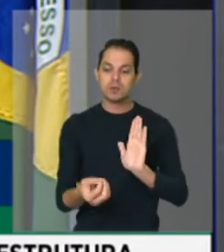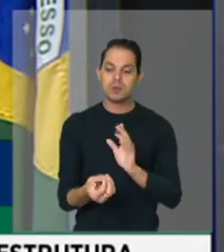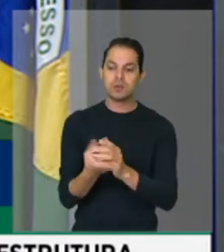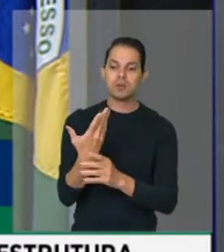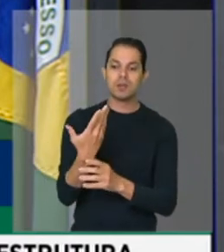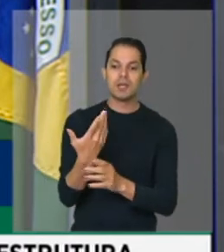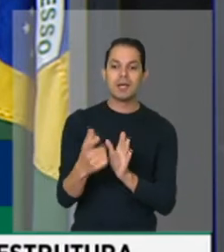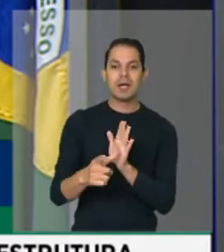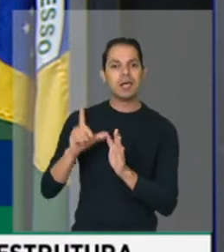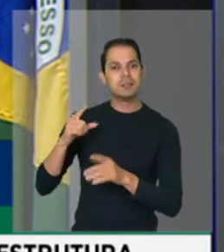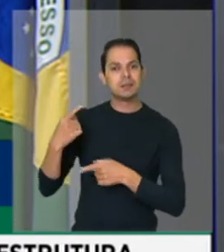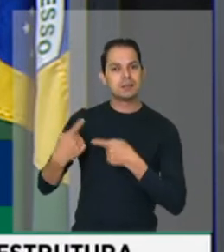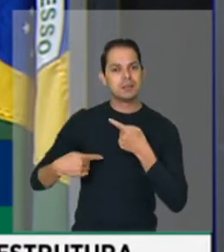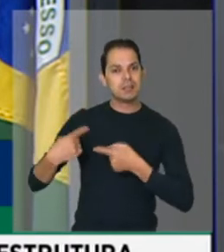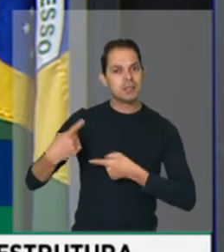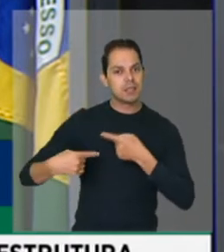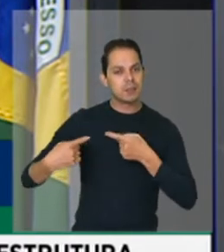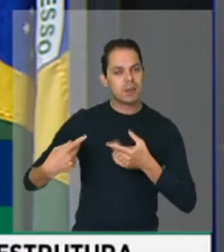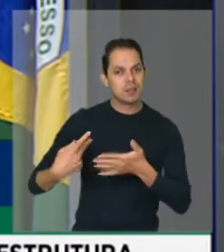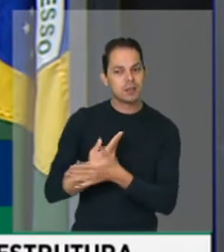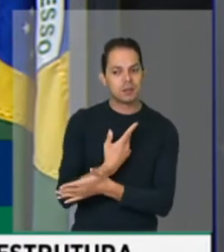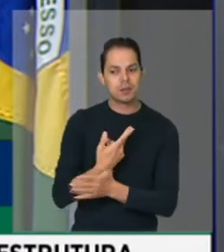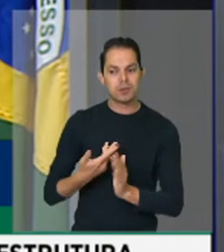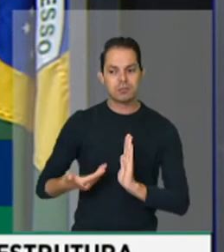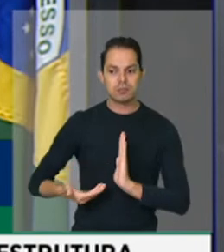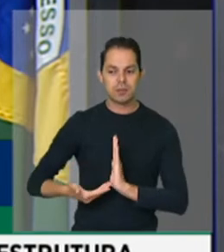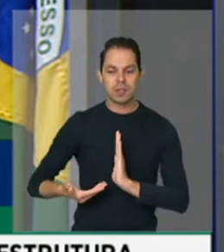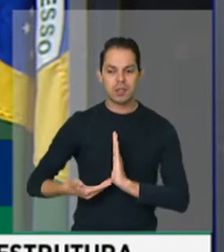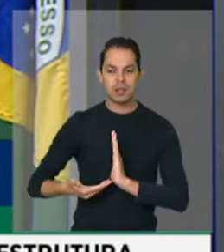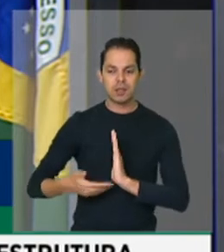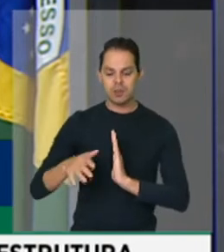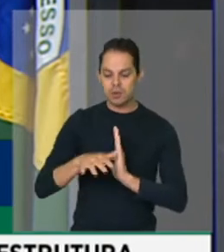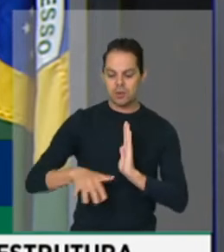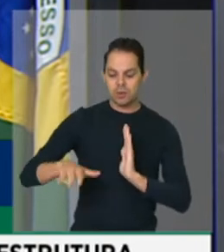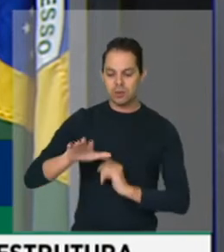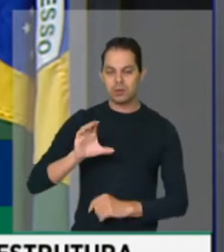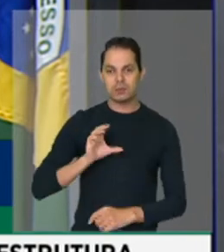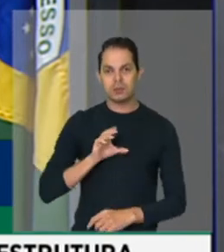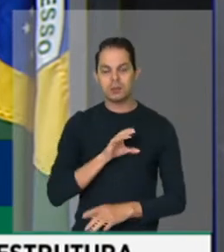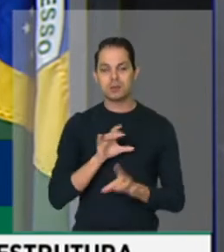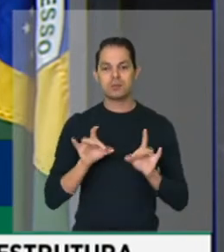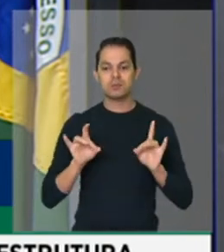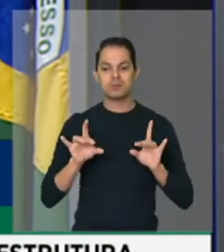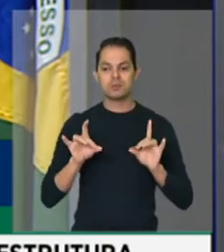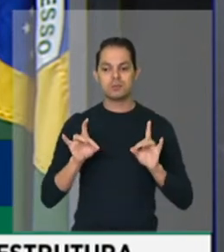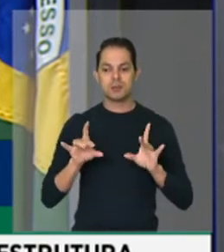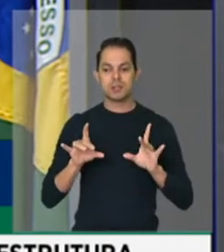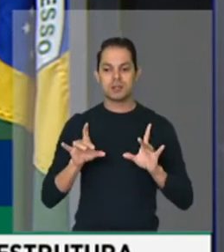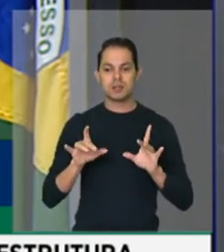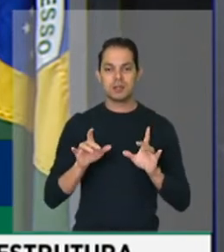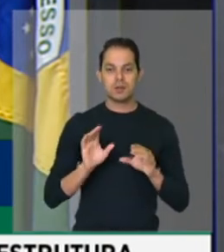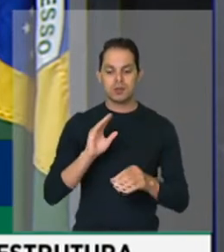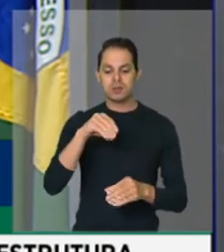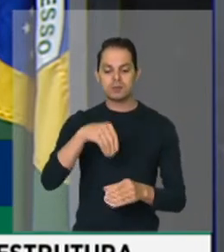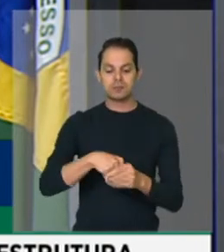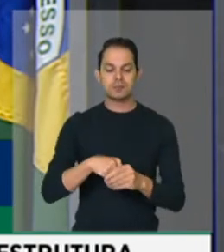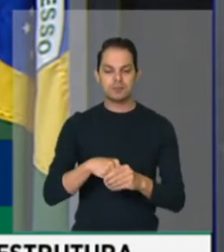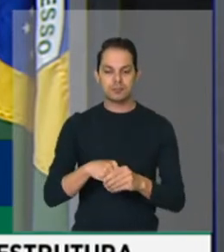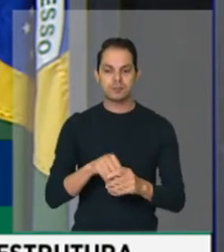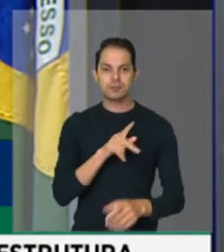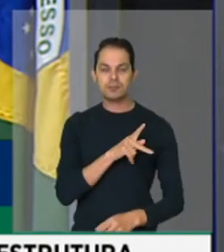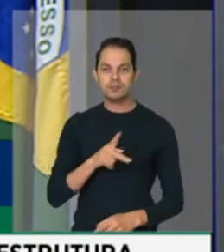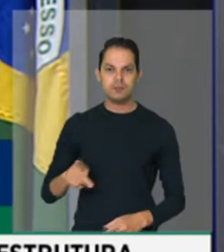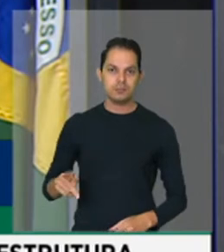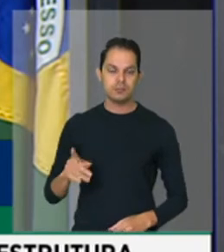de debates que se desenvolveram nesta casa no âmbito de uma comissão especial constituída, da qual foi presidente o